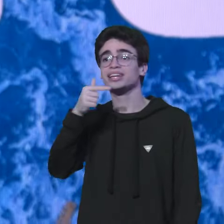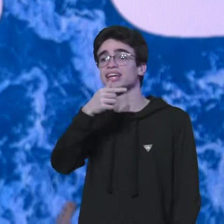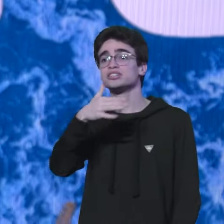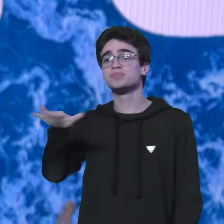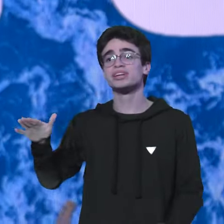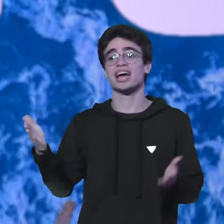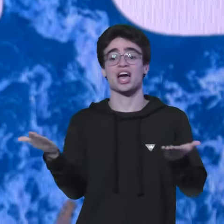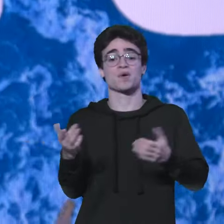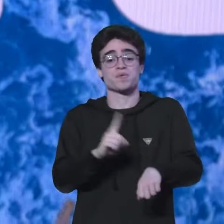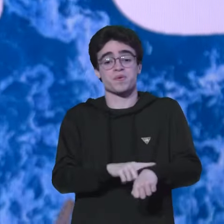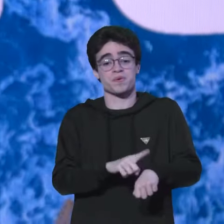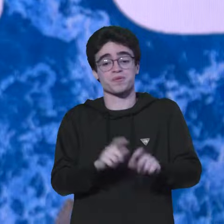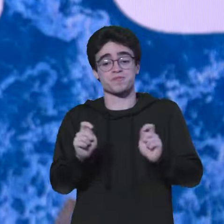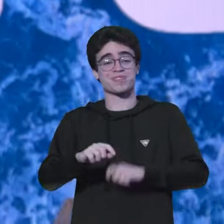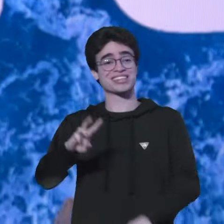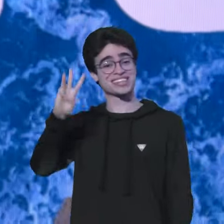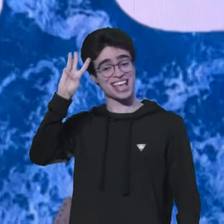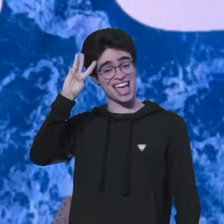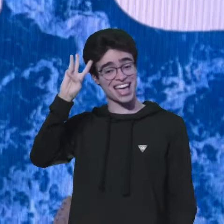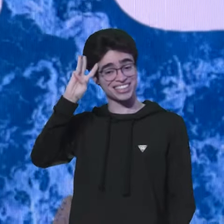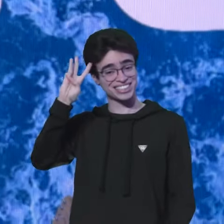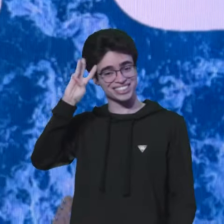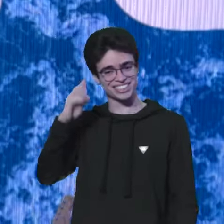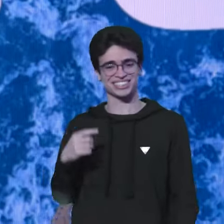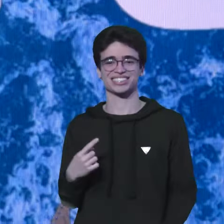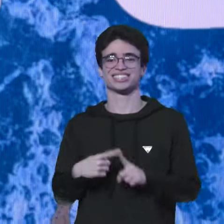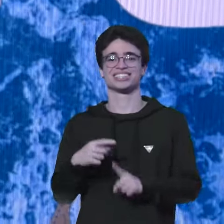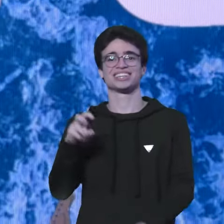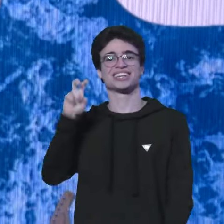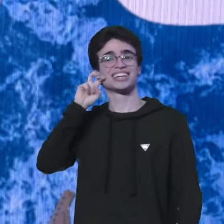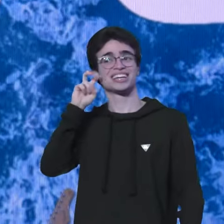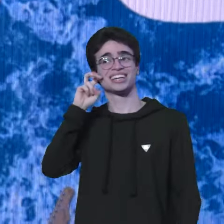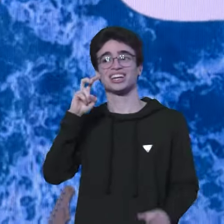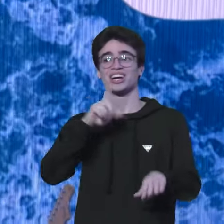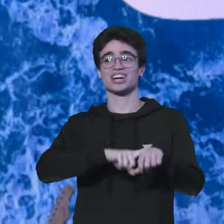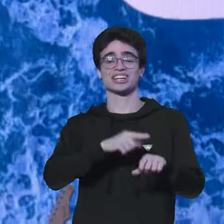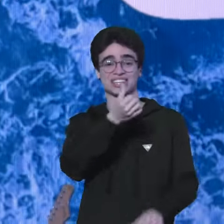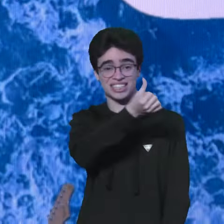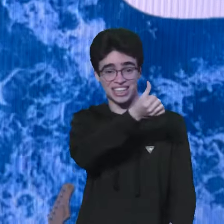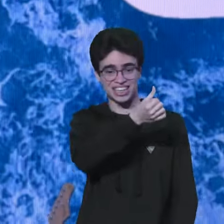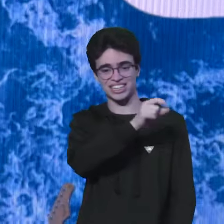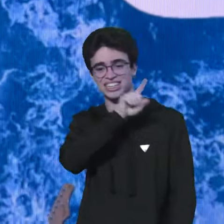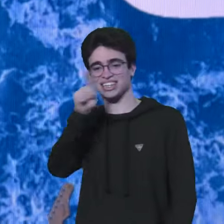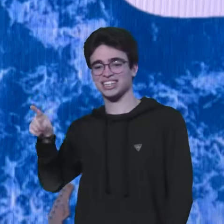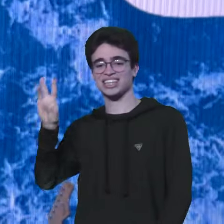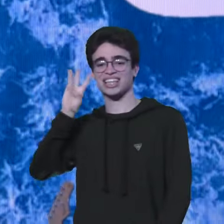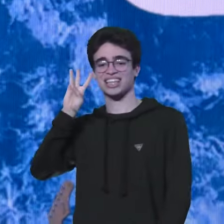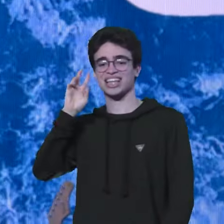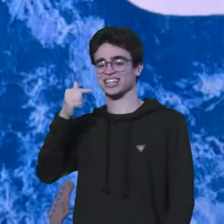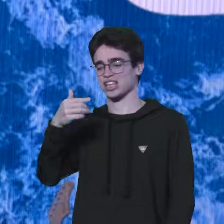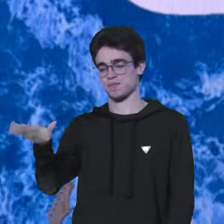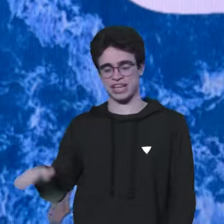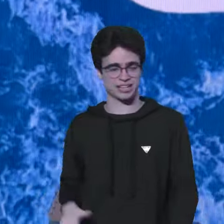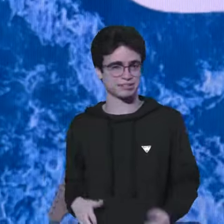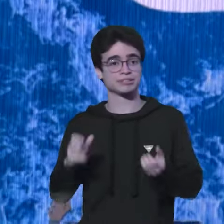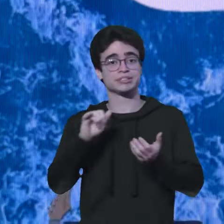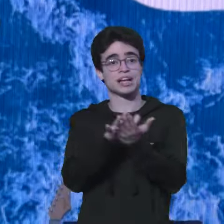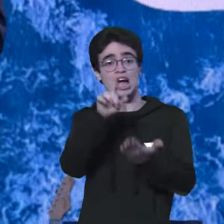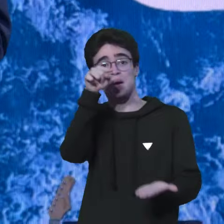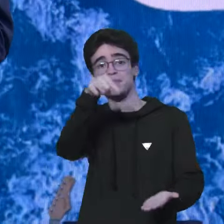com horários de terça. É, quinta-feira é às 6 e terça é às 7h30, tá? E se você não trouxe Bíblia,